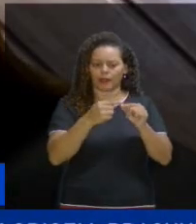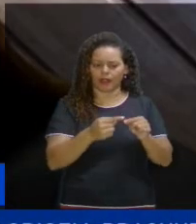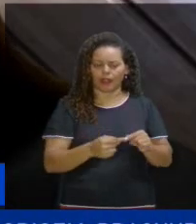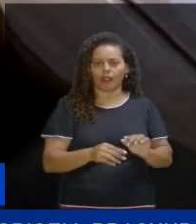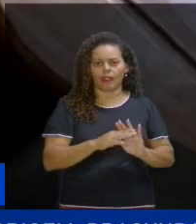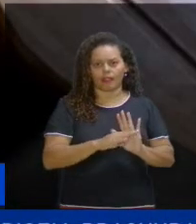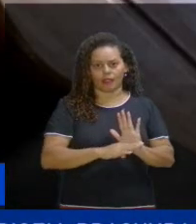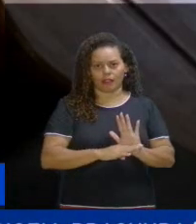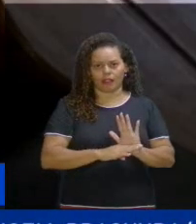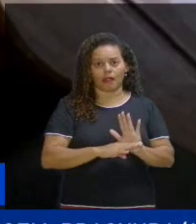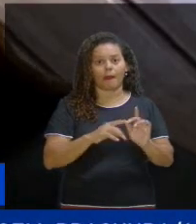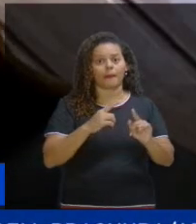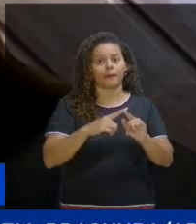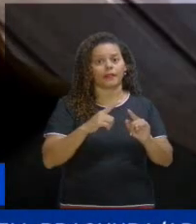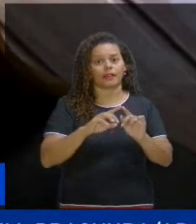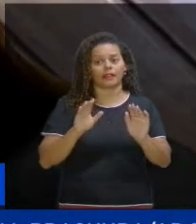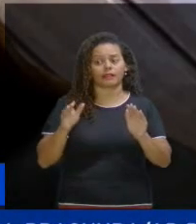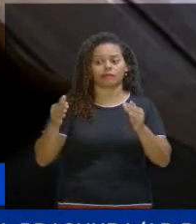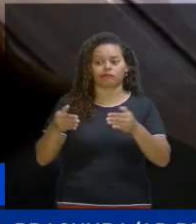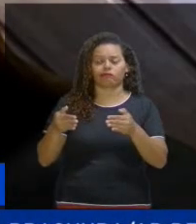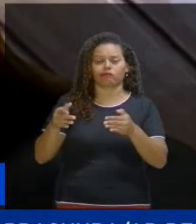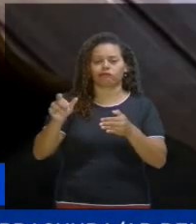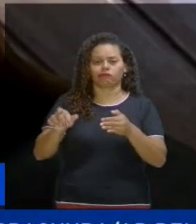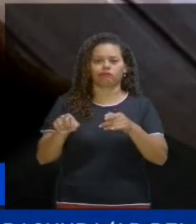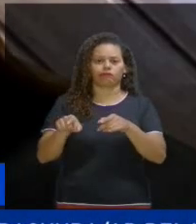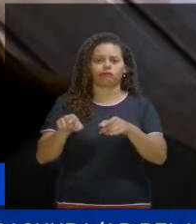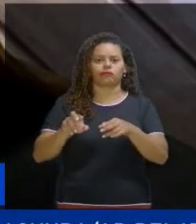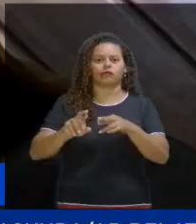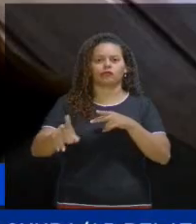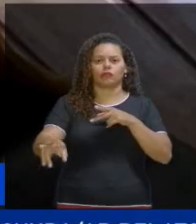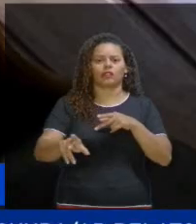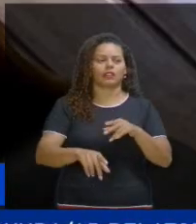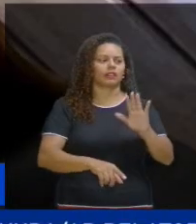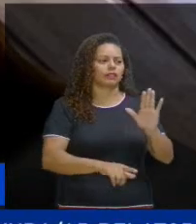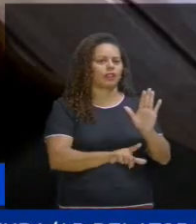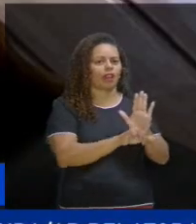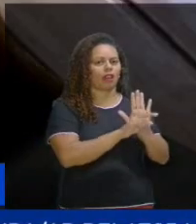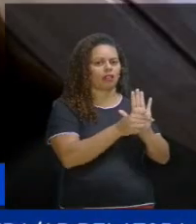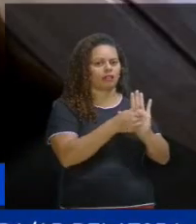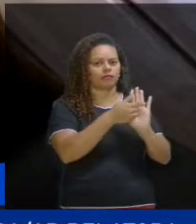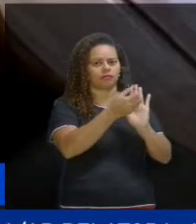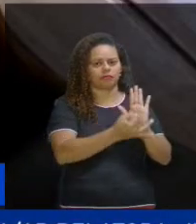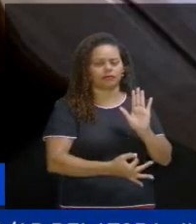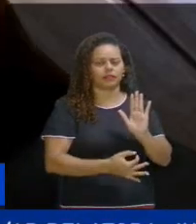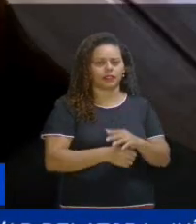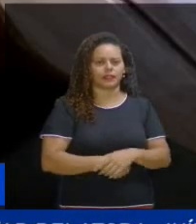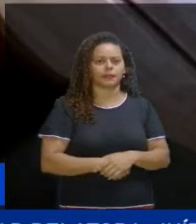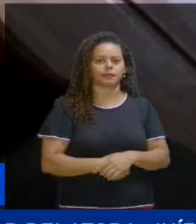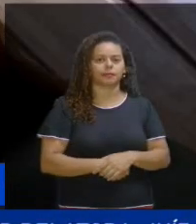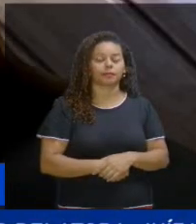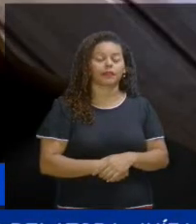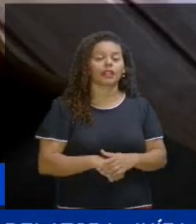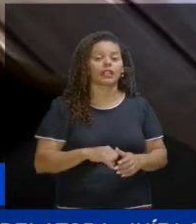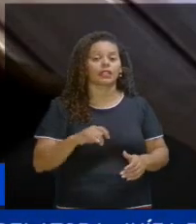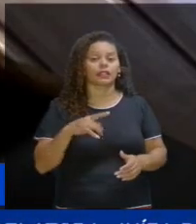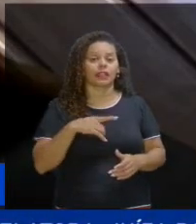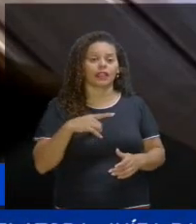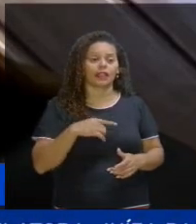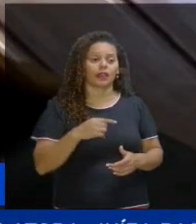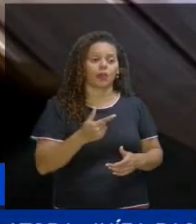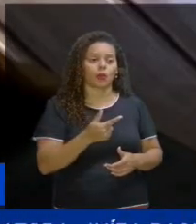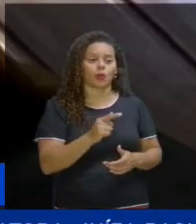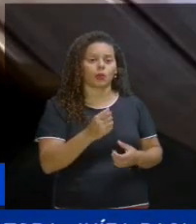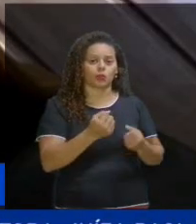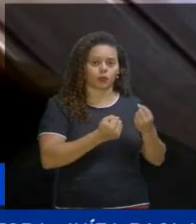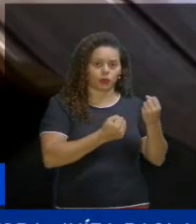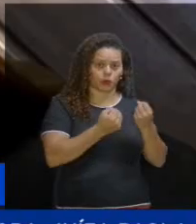especificação motor locomoção. Portanto, para apuração do limite de gastos com a locação de veículos automotores, deve